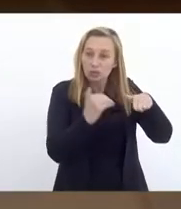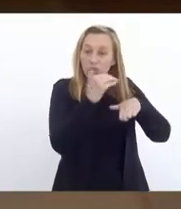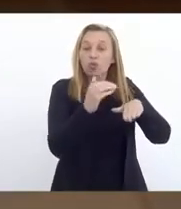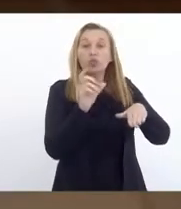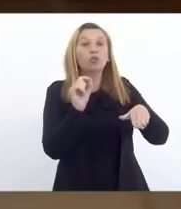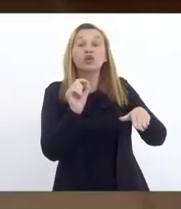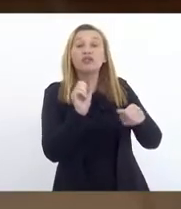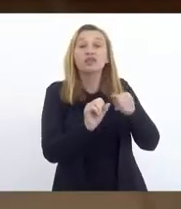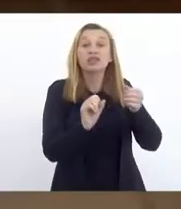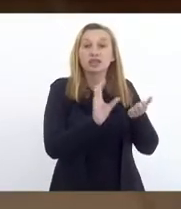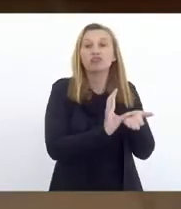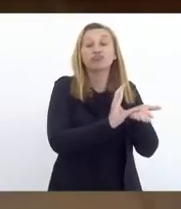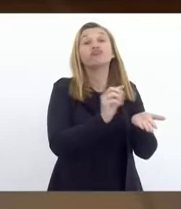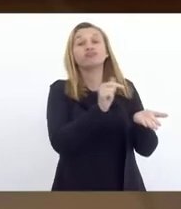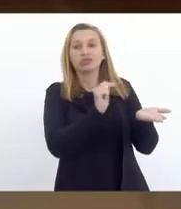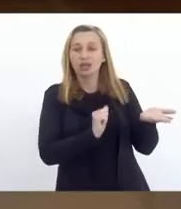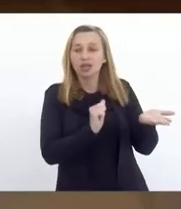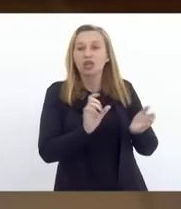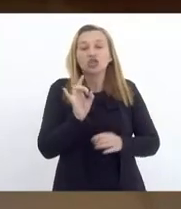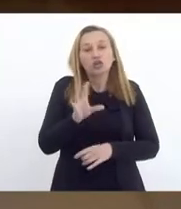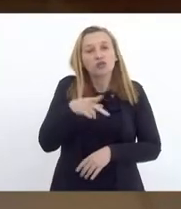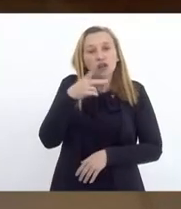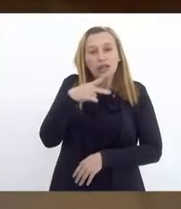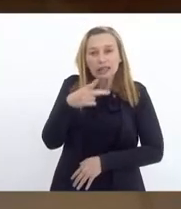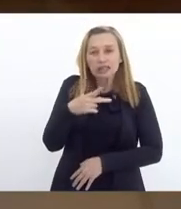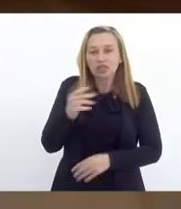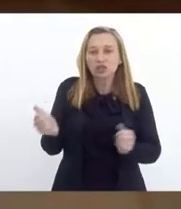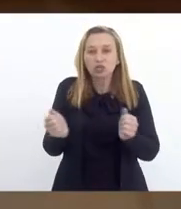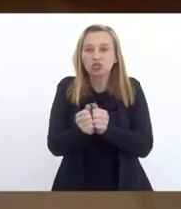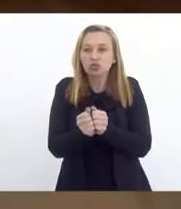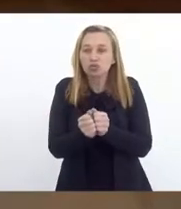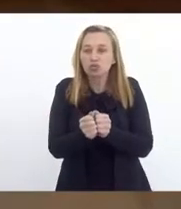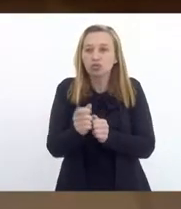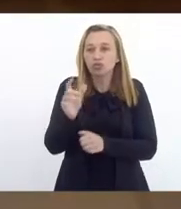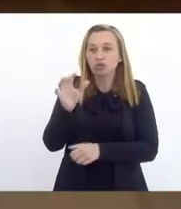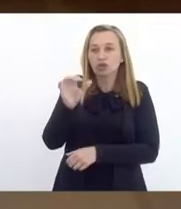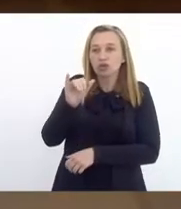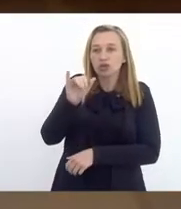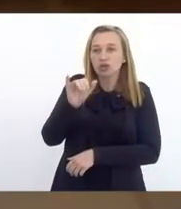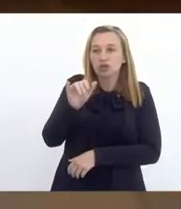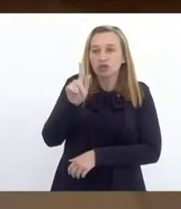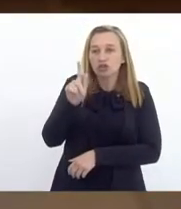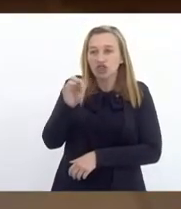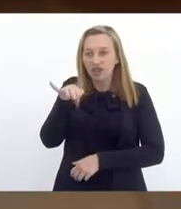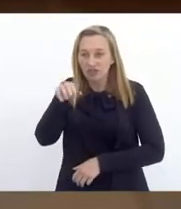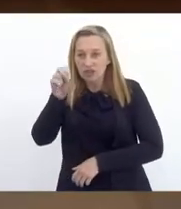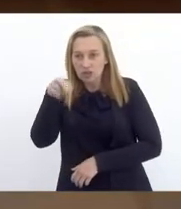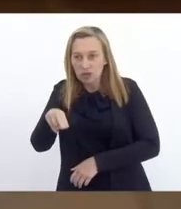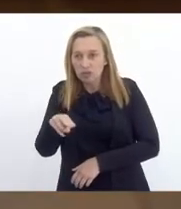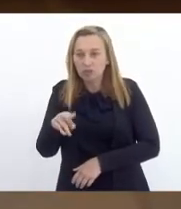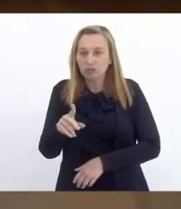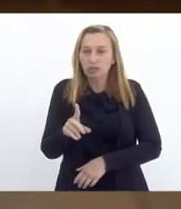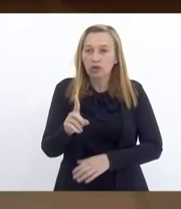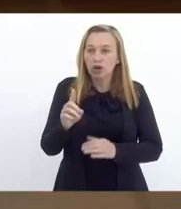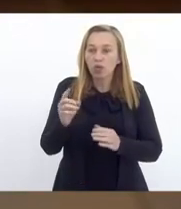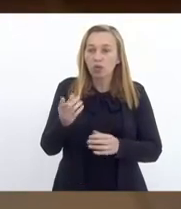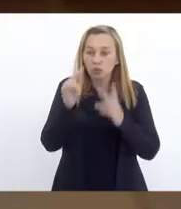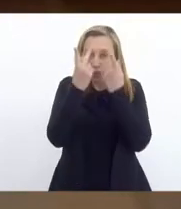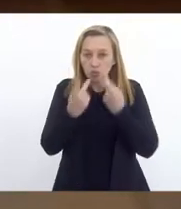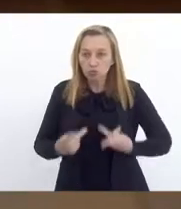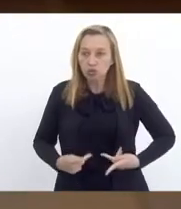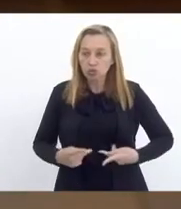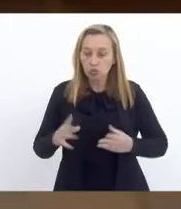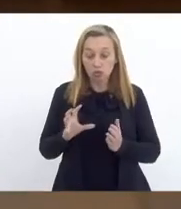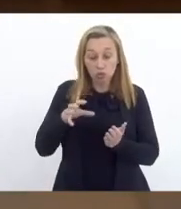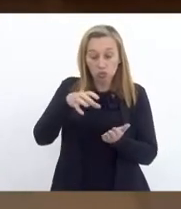esse dinheiro. Eu só colocaria aqui, junto com o Jefferson, a gente colocar o ser humano no